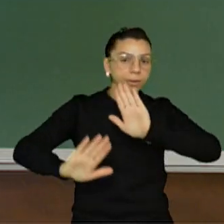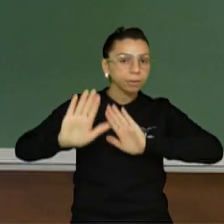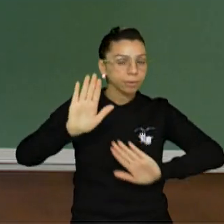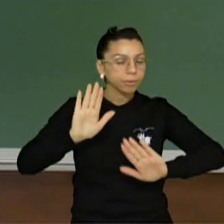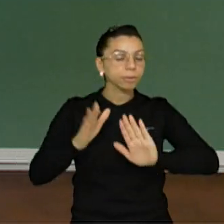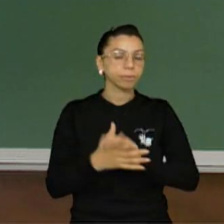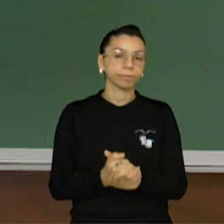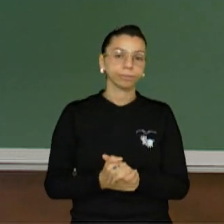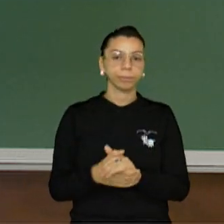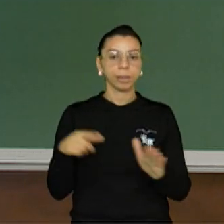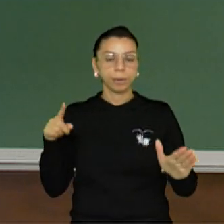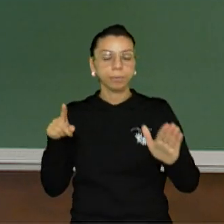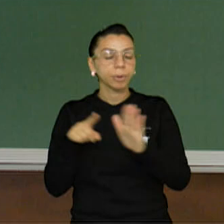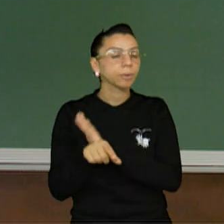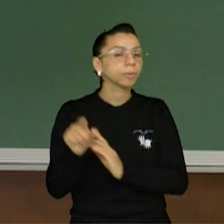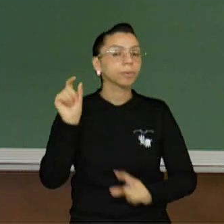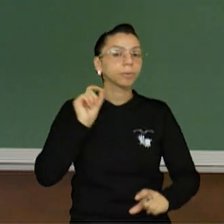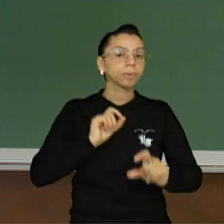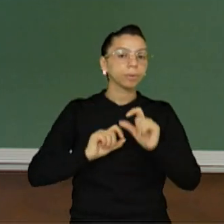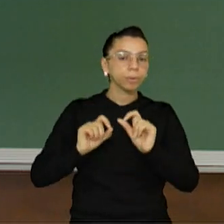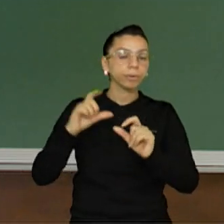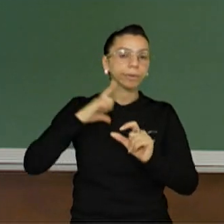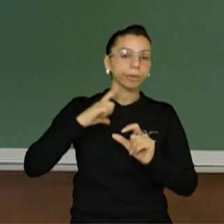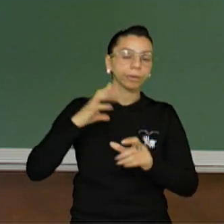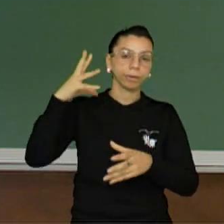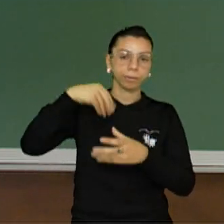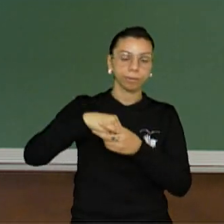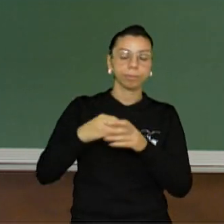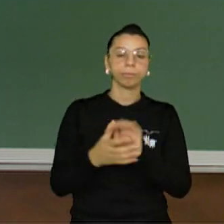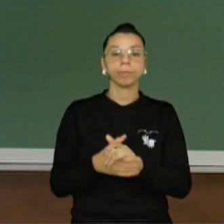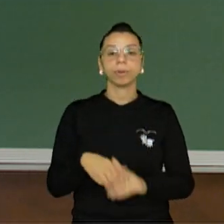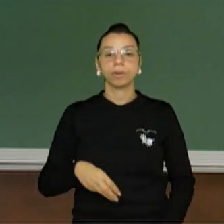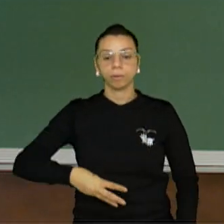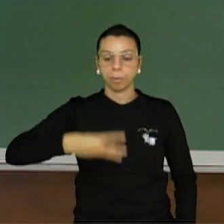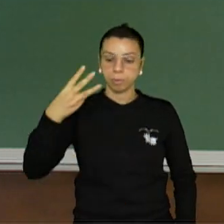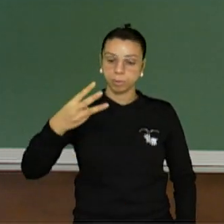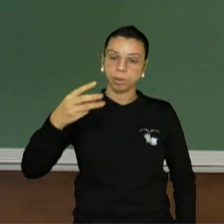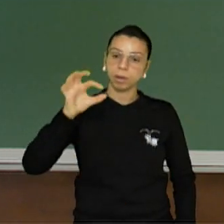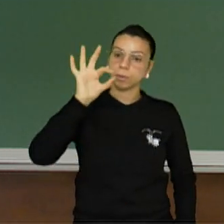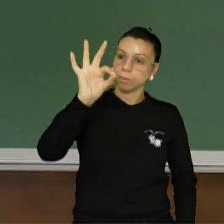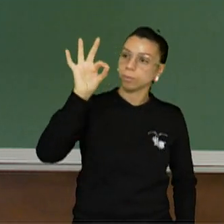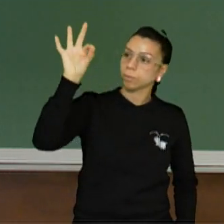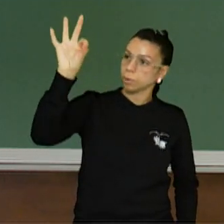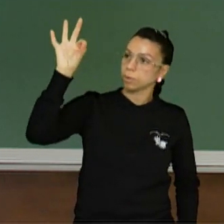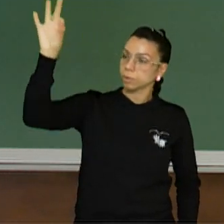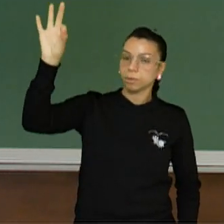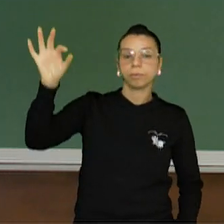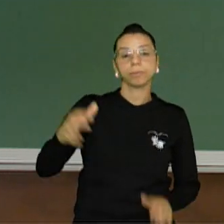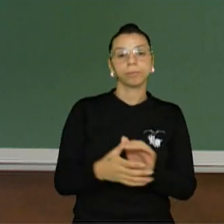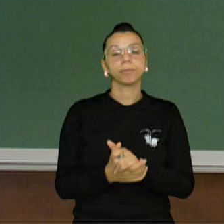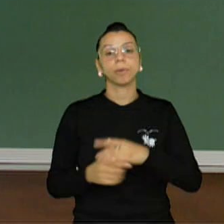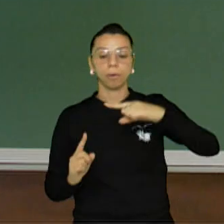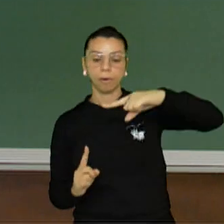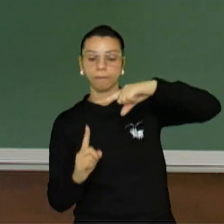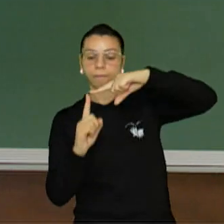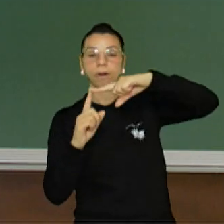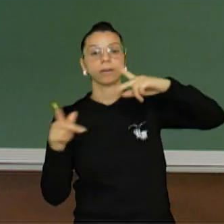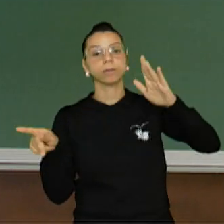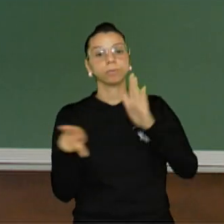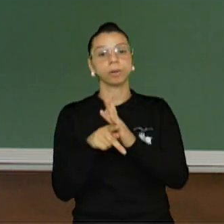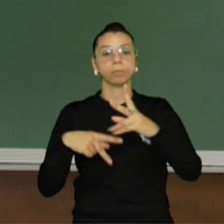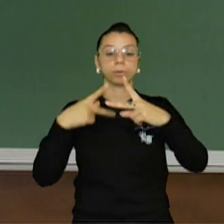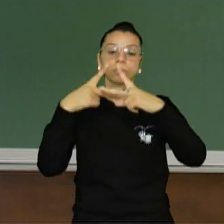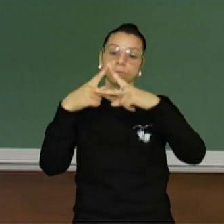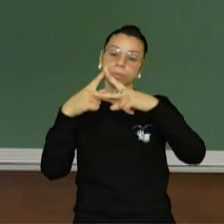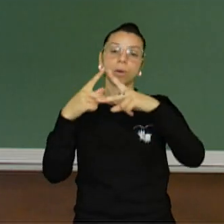as questões, elas vêm envolvendo se esses 3 pontos são ou não vértices de um triângulo. Porque às